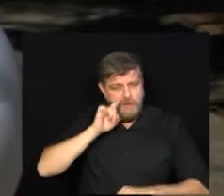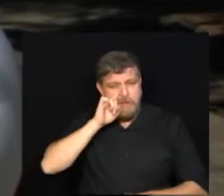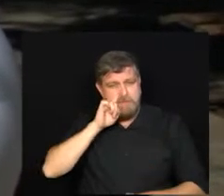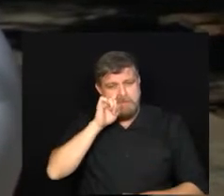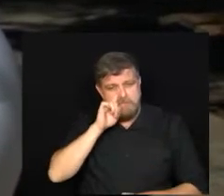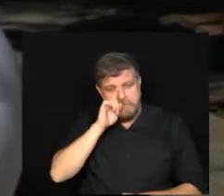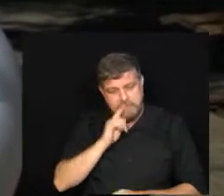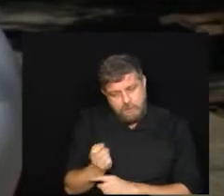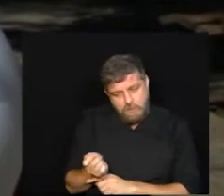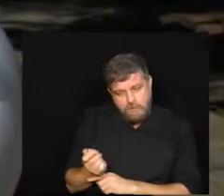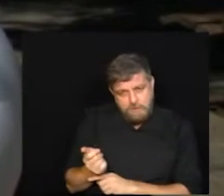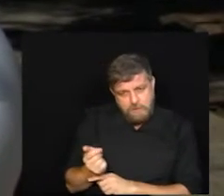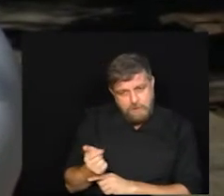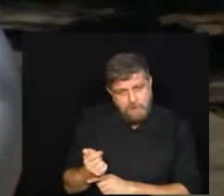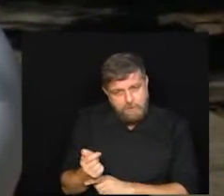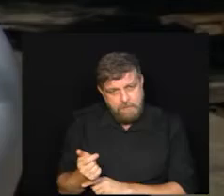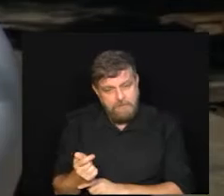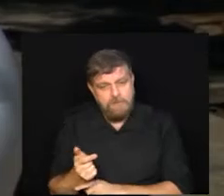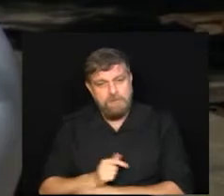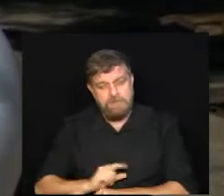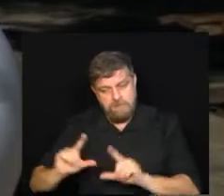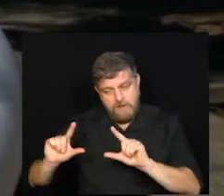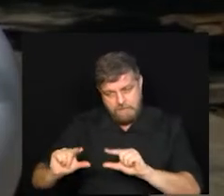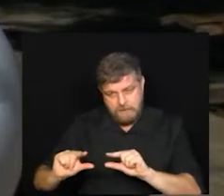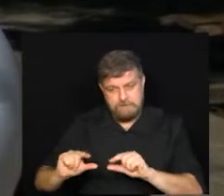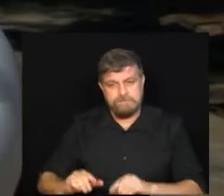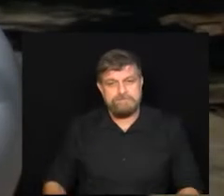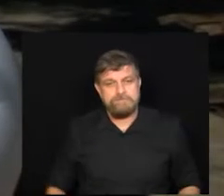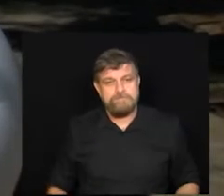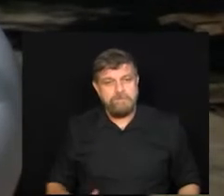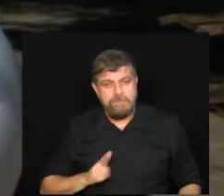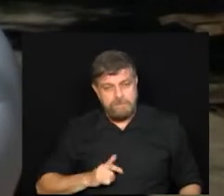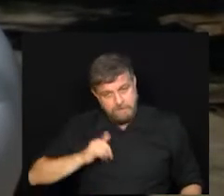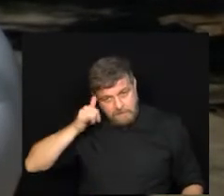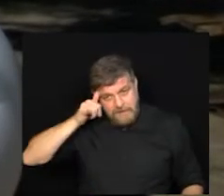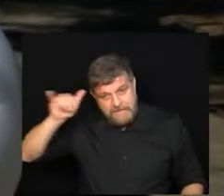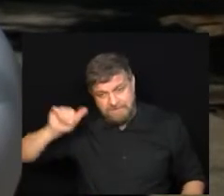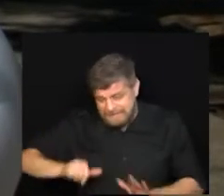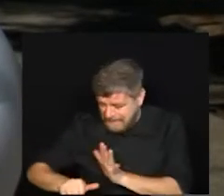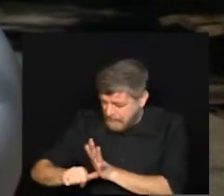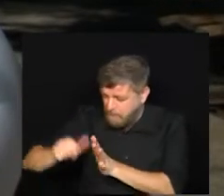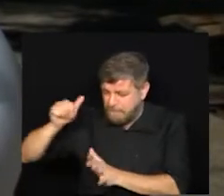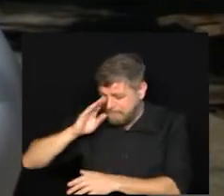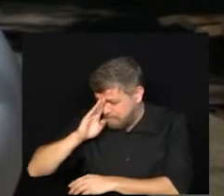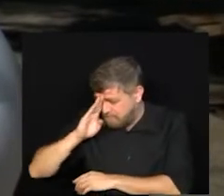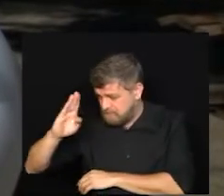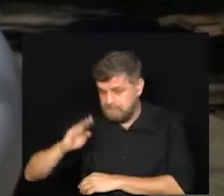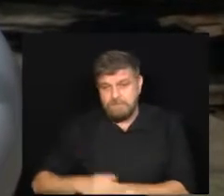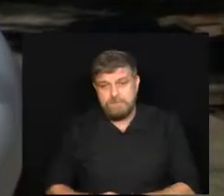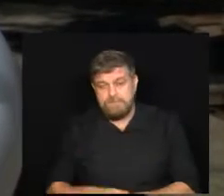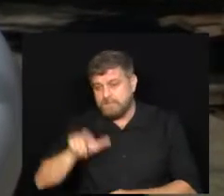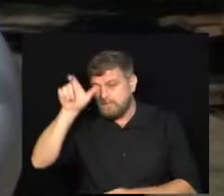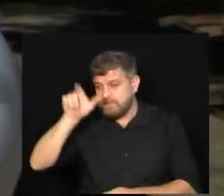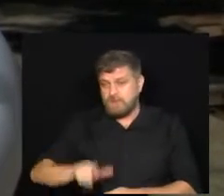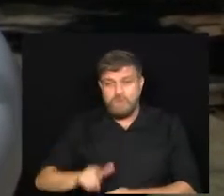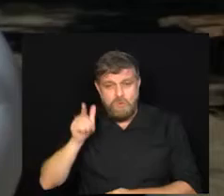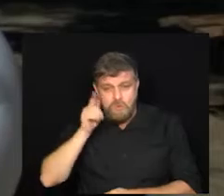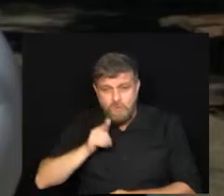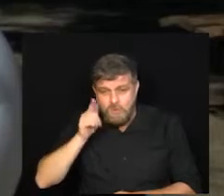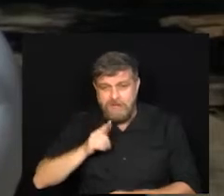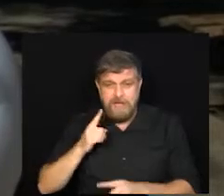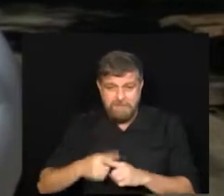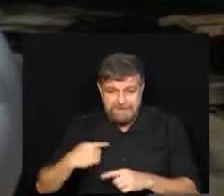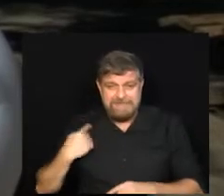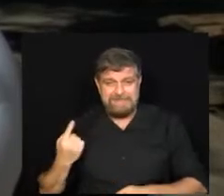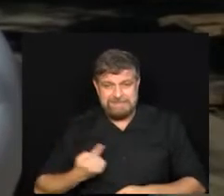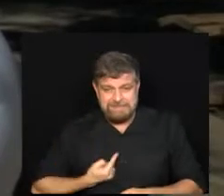tipo de câncer e leucemia também seja alcançado. Então a prevenção é a primeira coisa. Se você não conseguir prevenir, porque mesmo que a